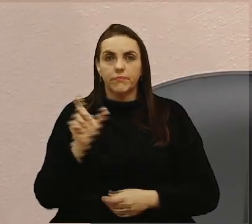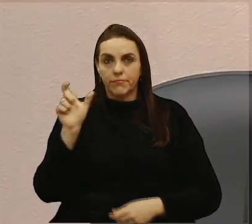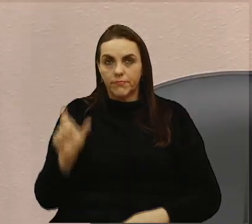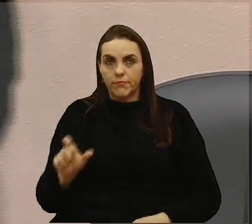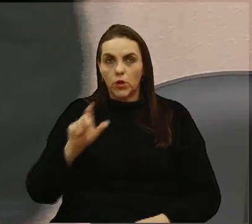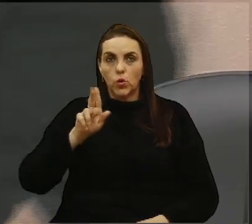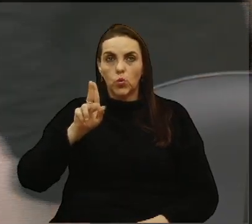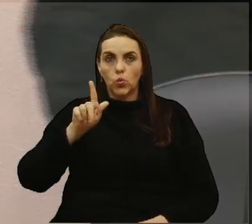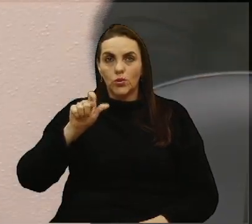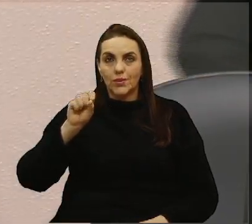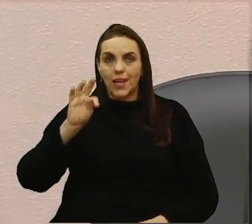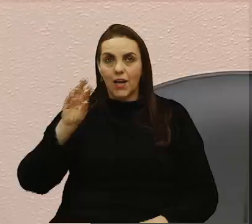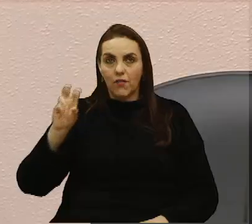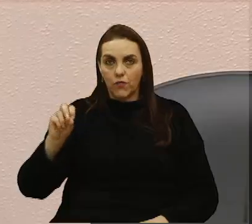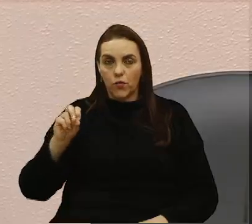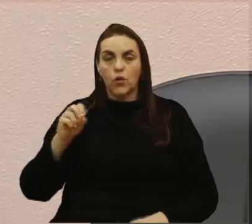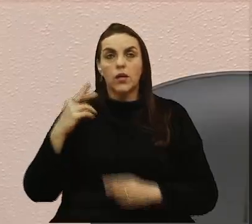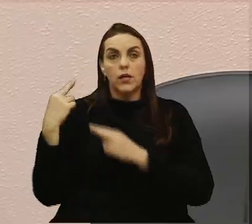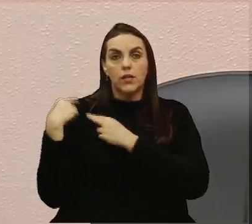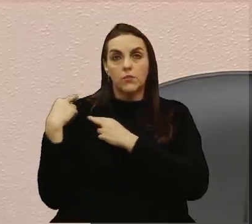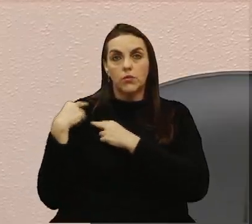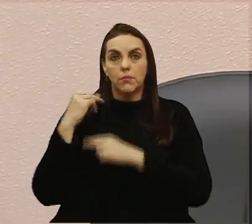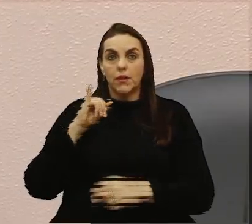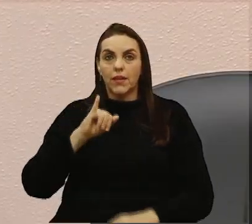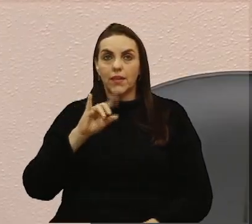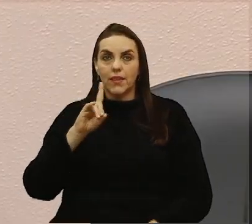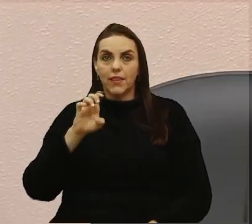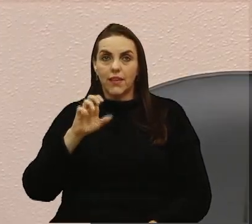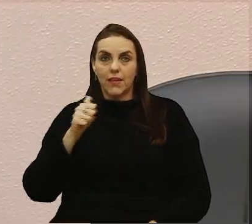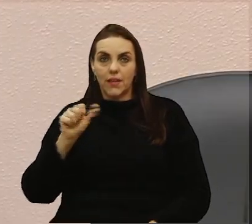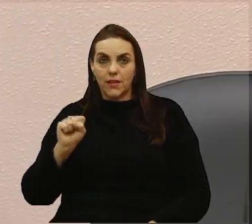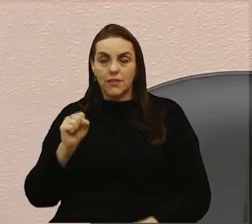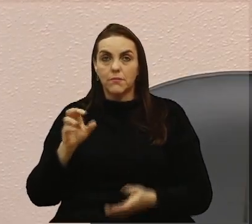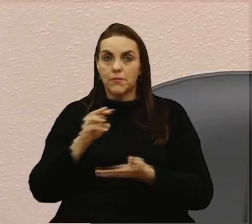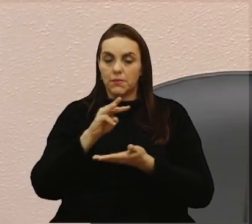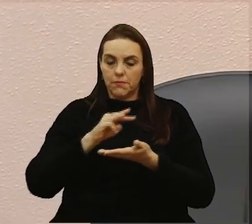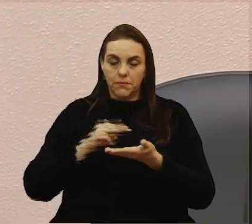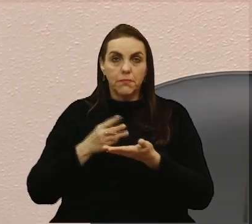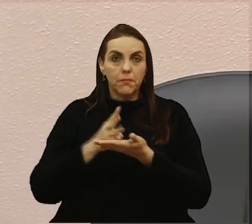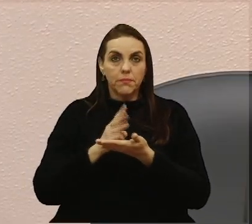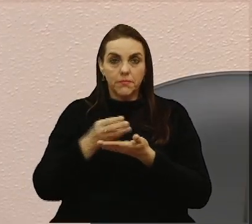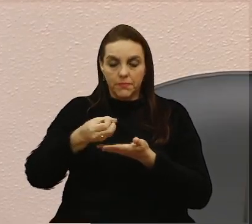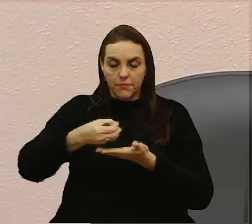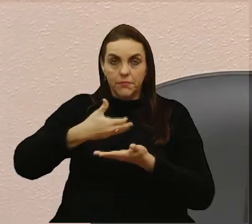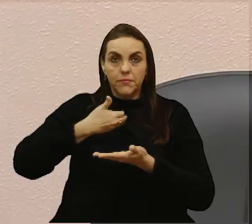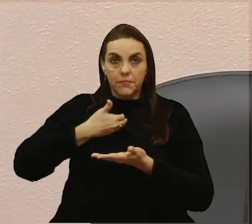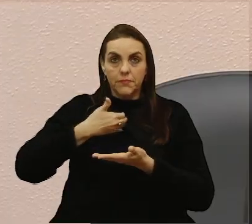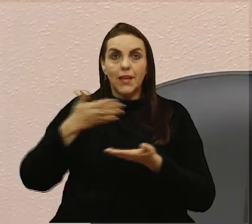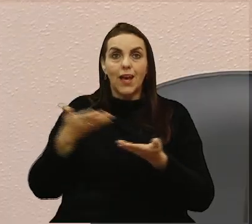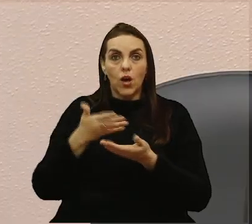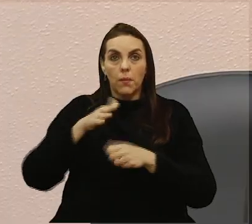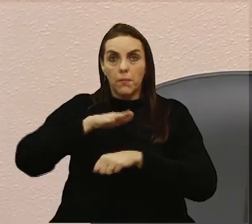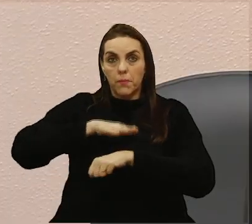Ideias, acabou de me enviar um dado. Nesse momento, nós estamos com